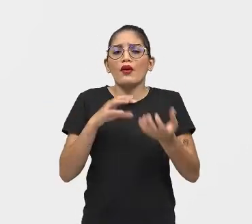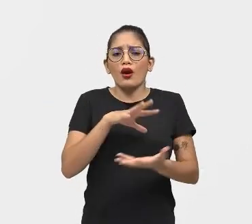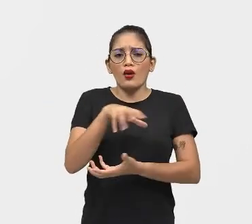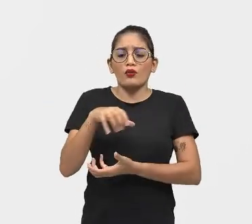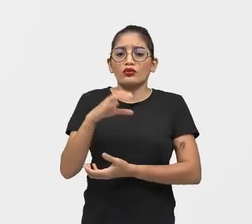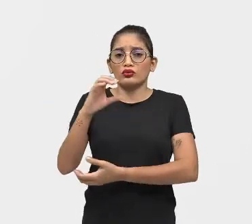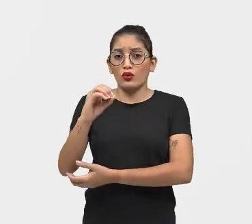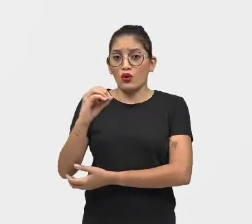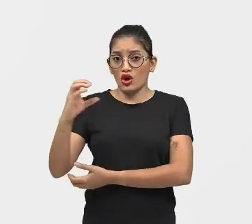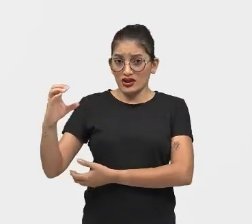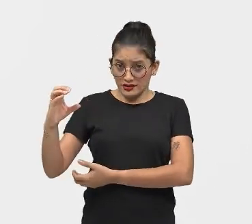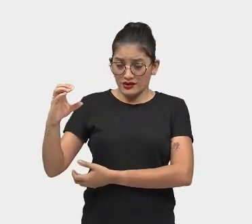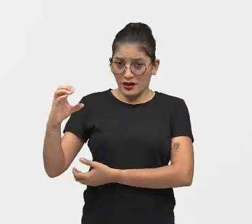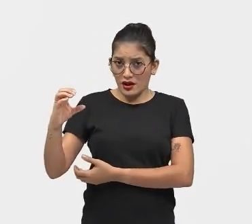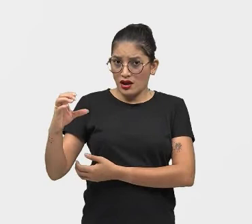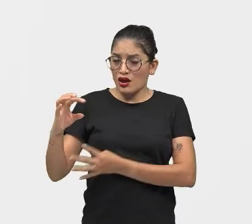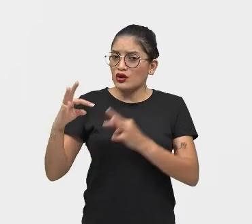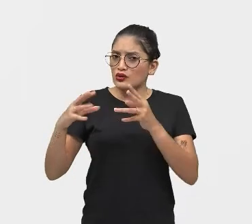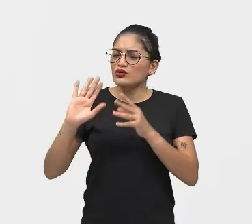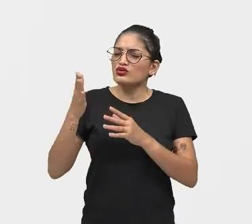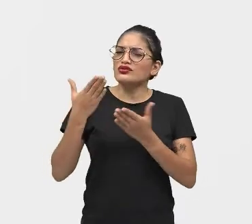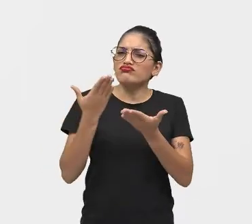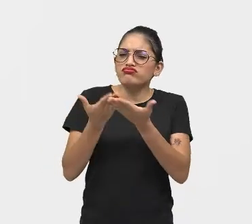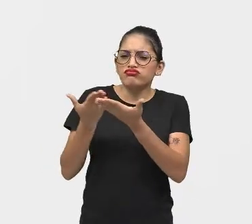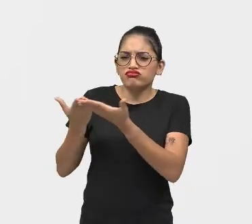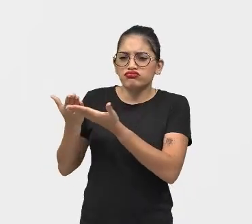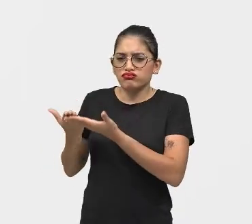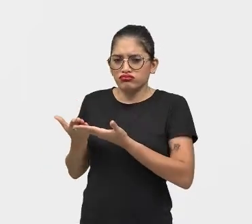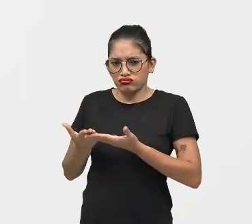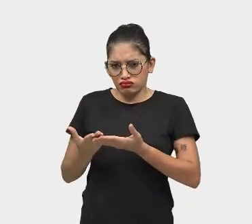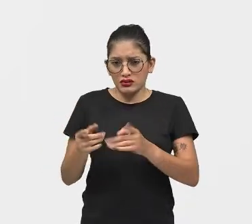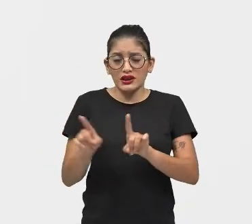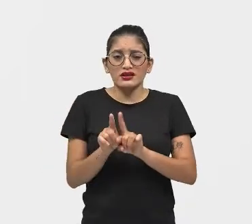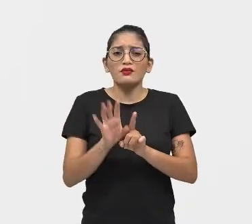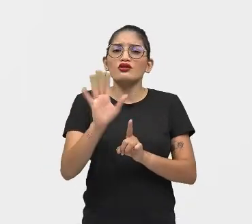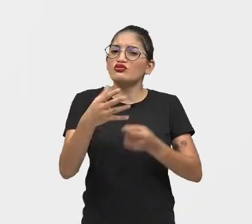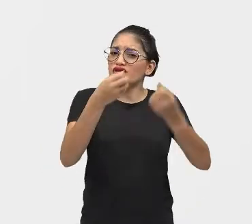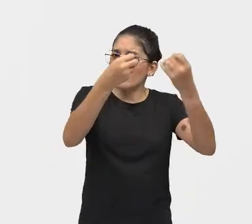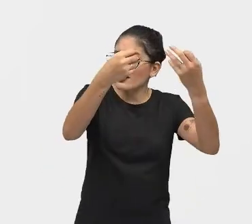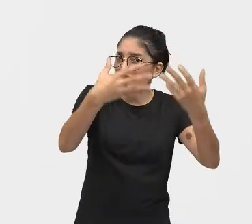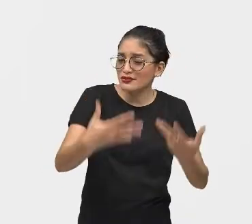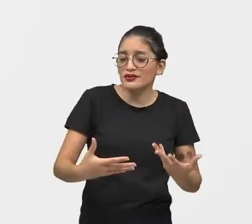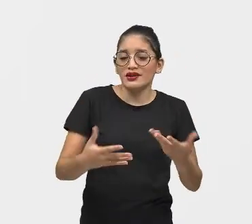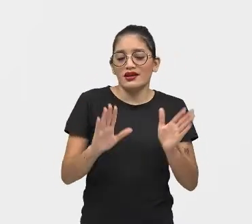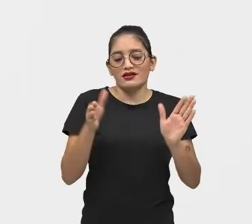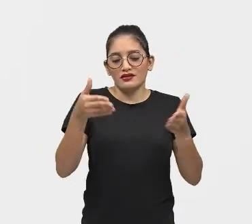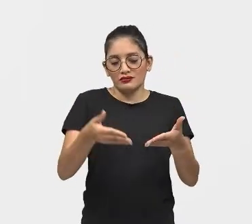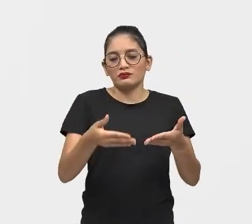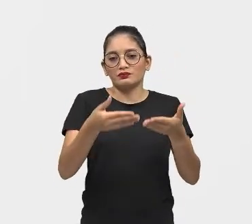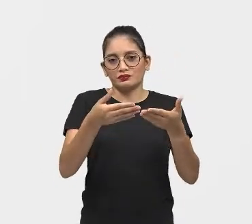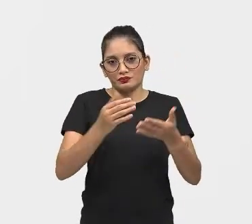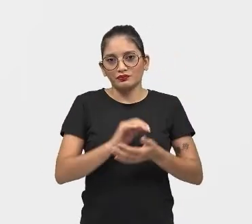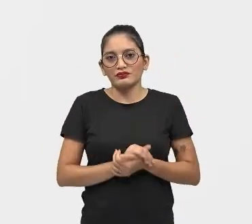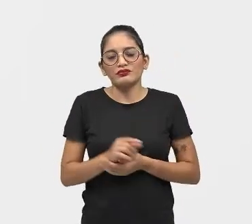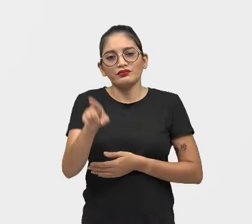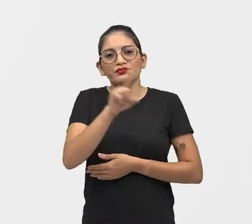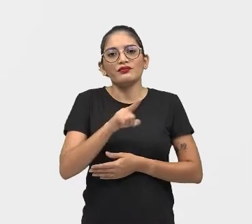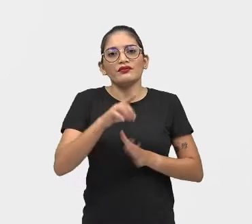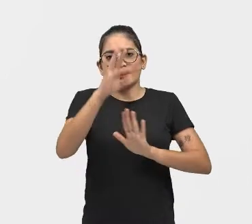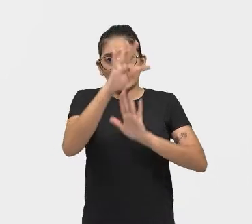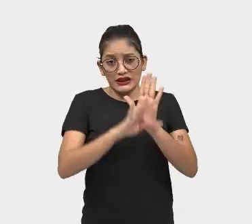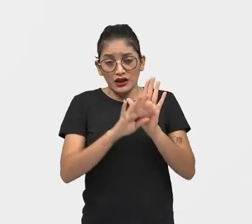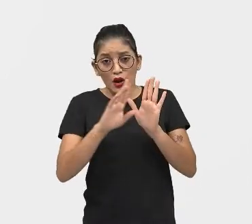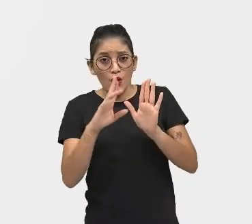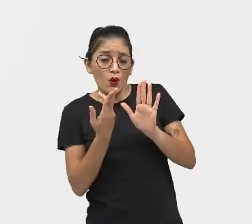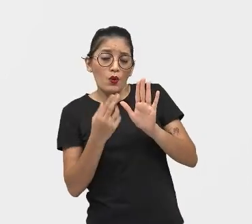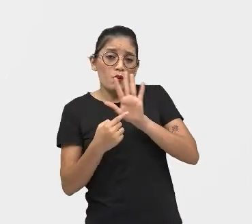Tudo que vocês receberam de subsídios e também tudo que eu falei aqui, enfoquei aqui. Vocês vão fazer num texto ou